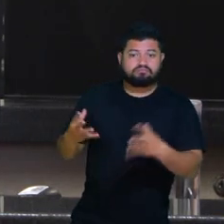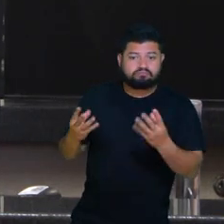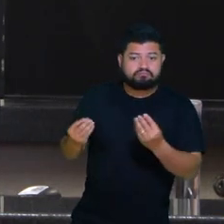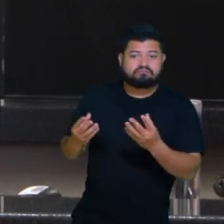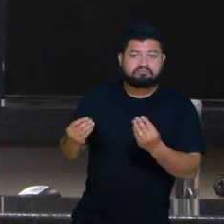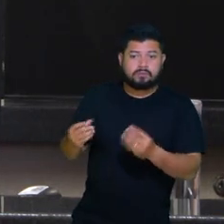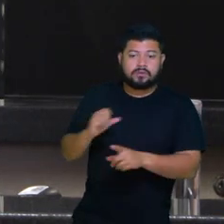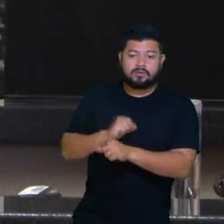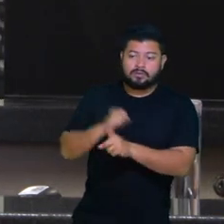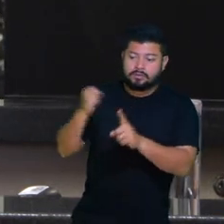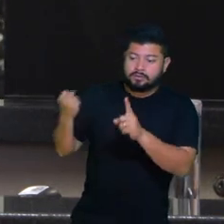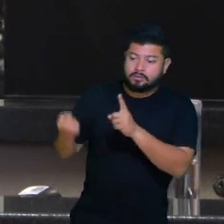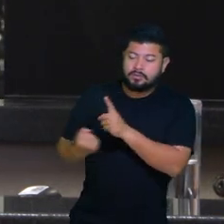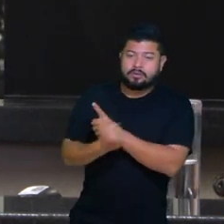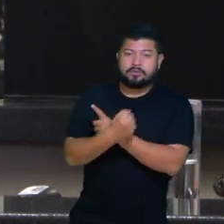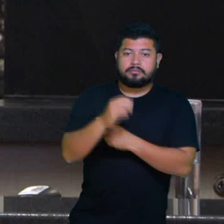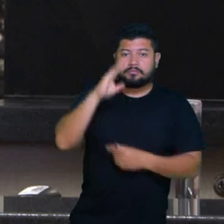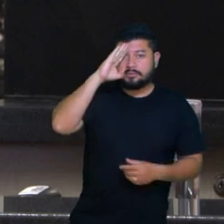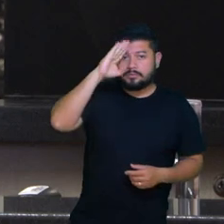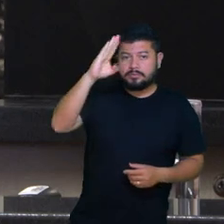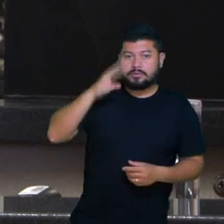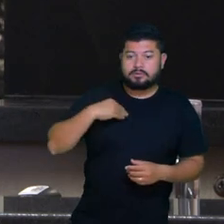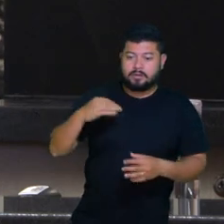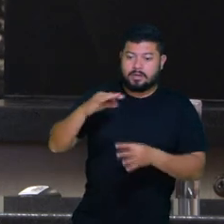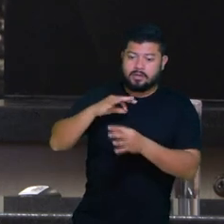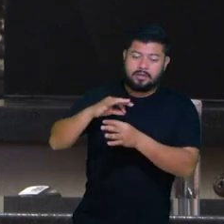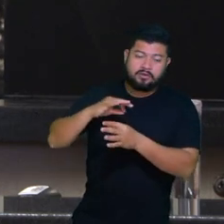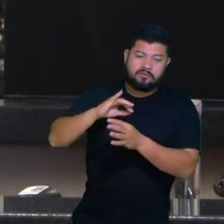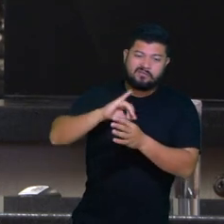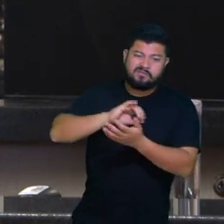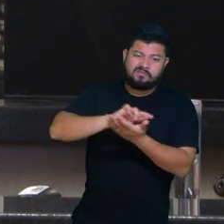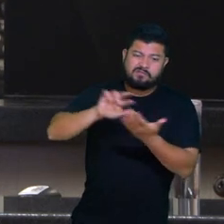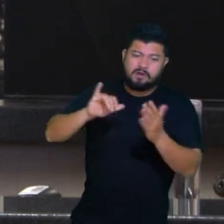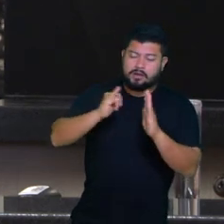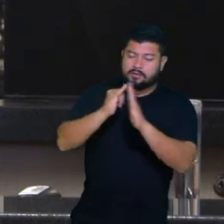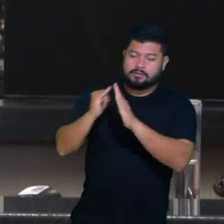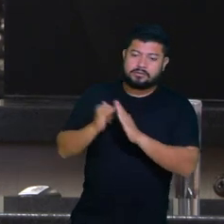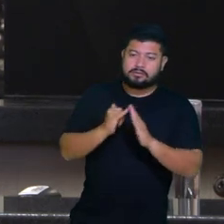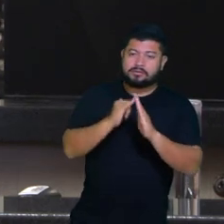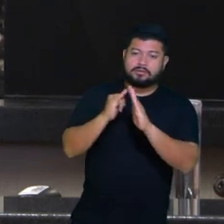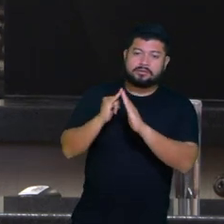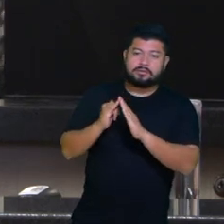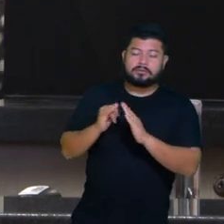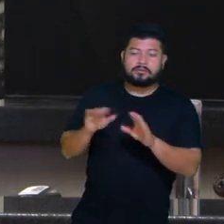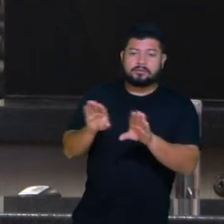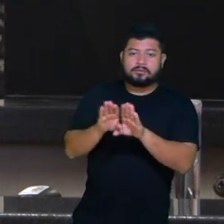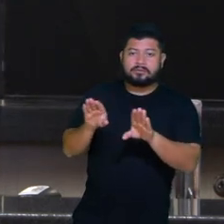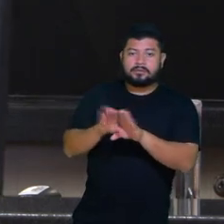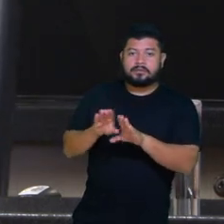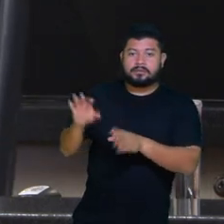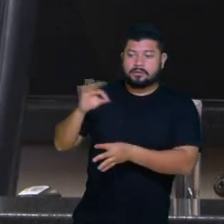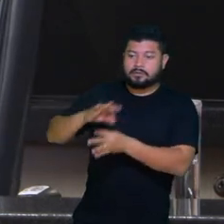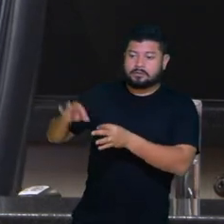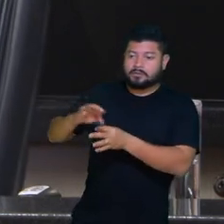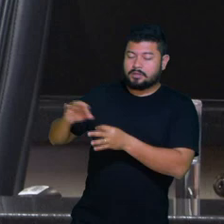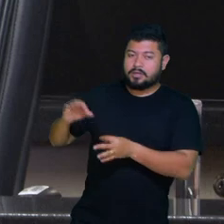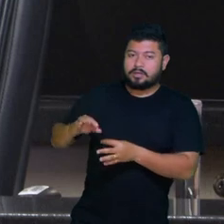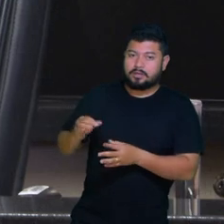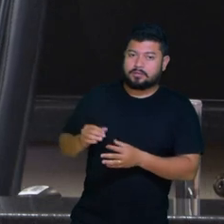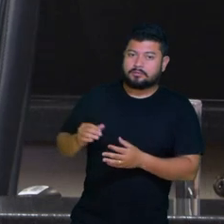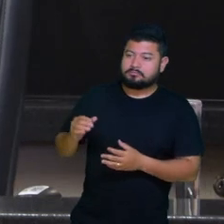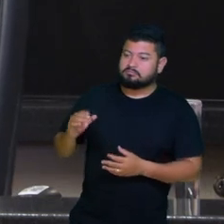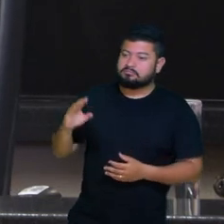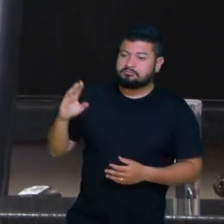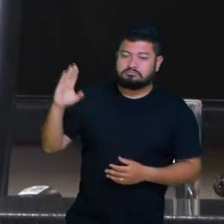sociedade principalmente das das instituições né e das entidades nacionais né de de